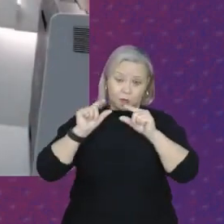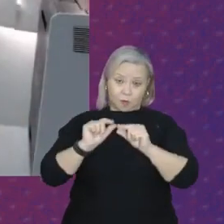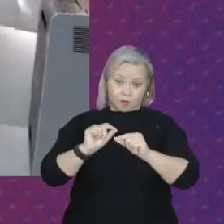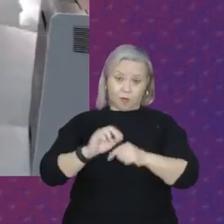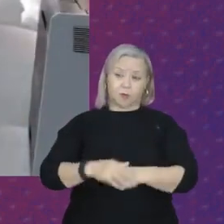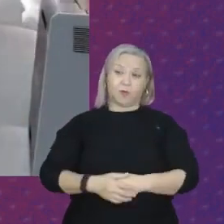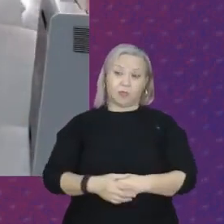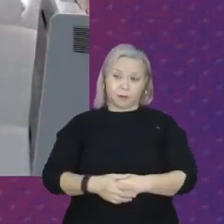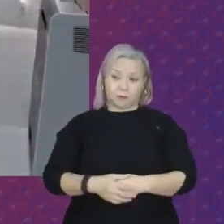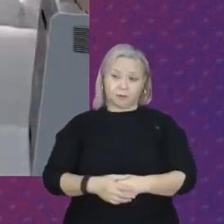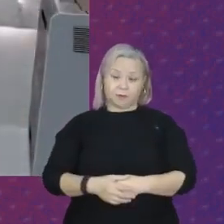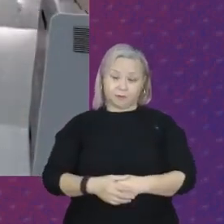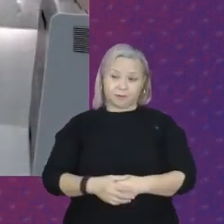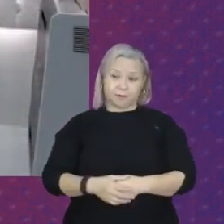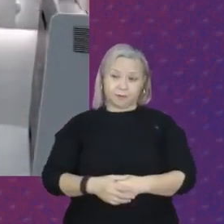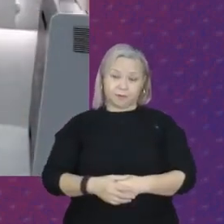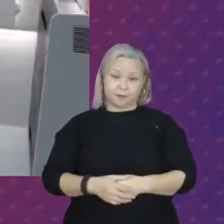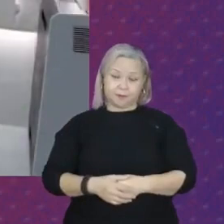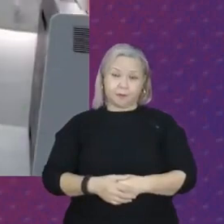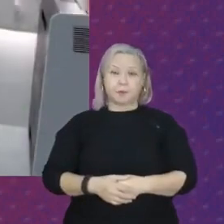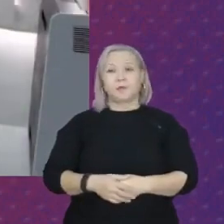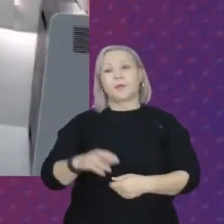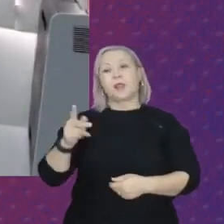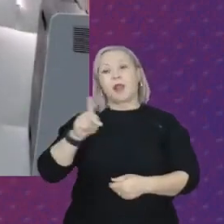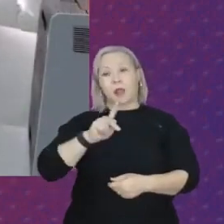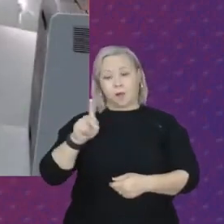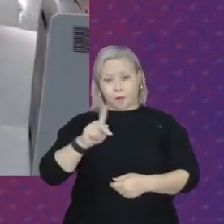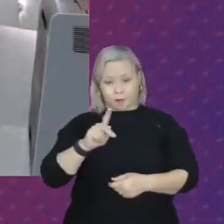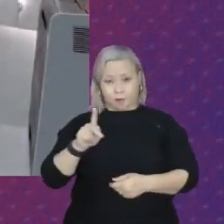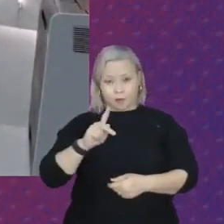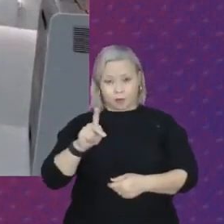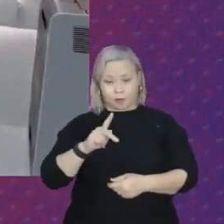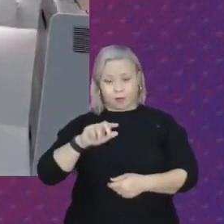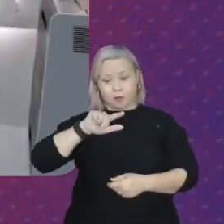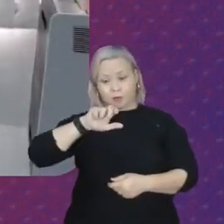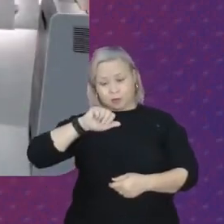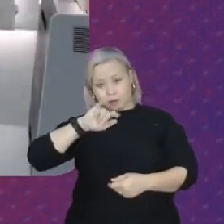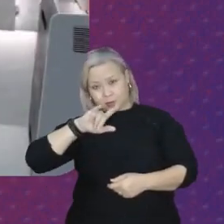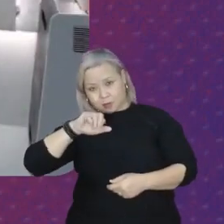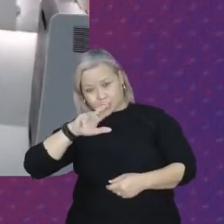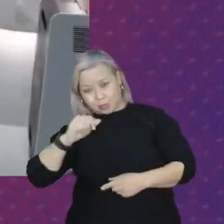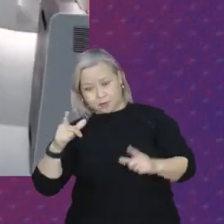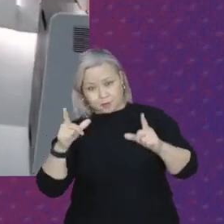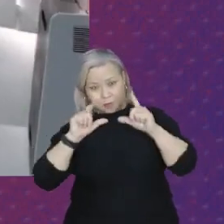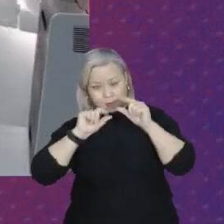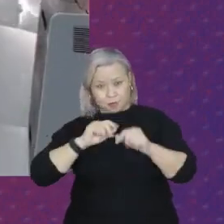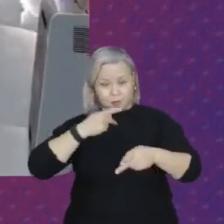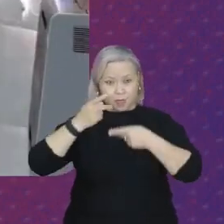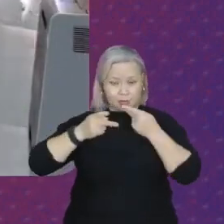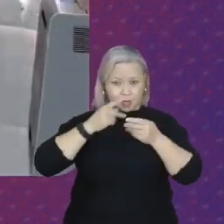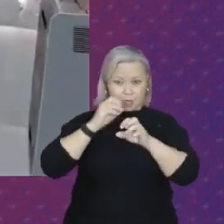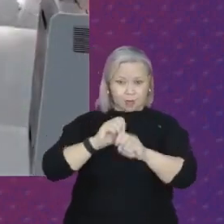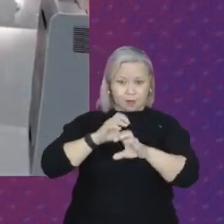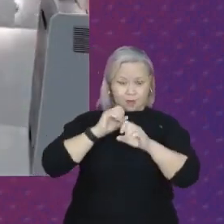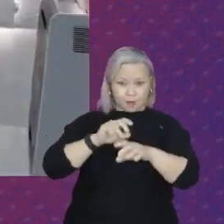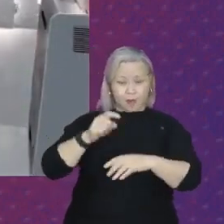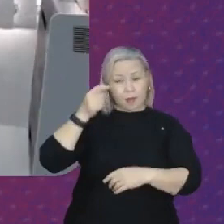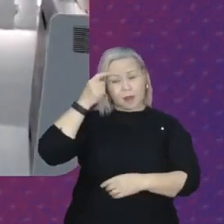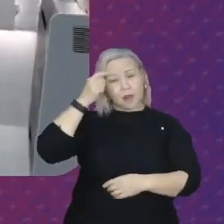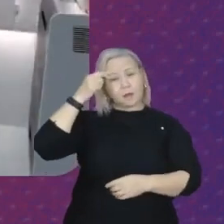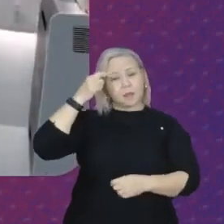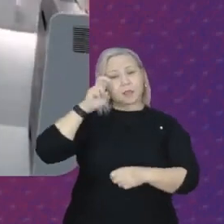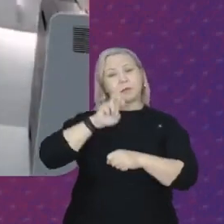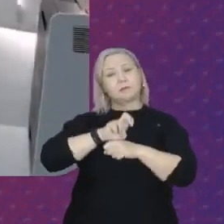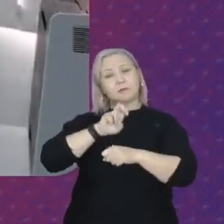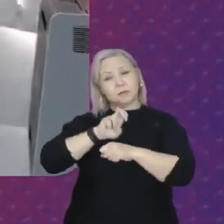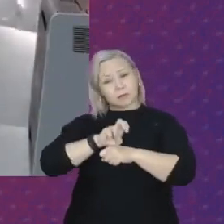voltando uma conexão com a fala da professora Lívia, né, pensando nas